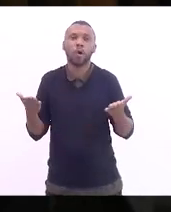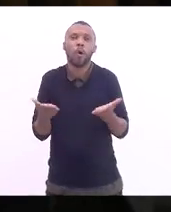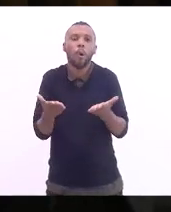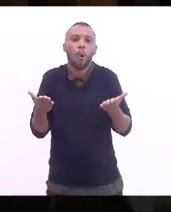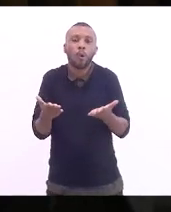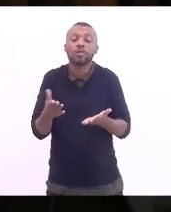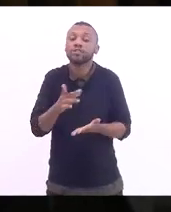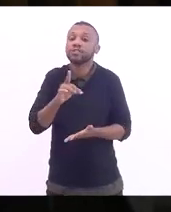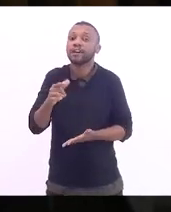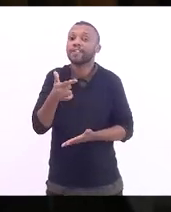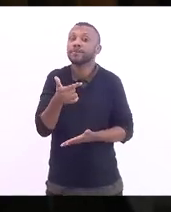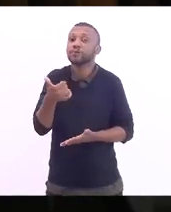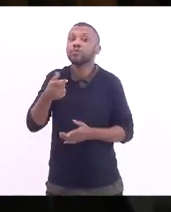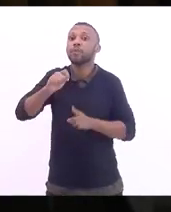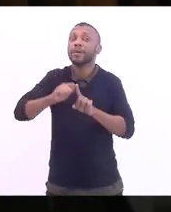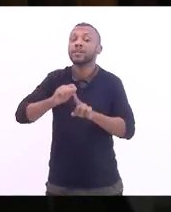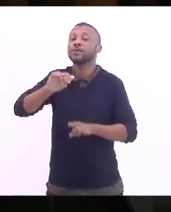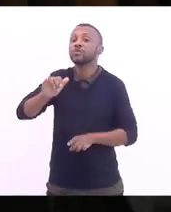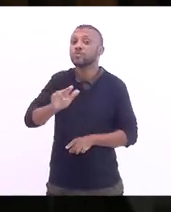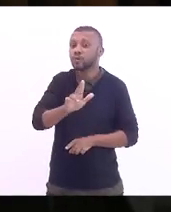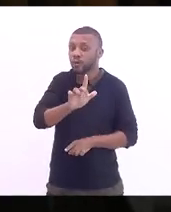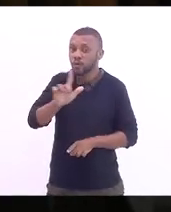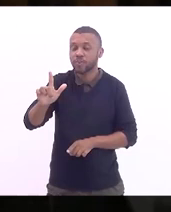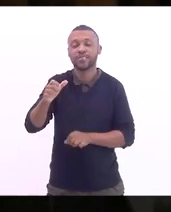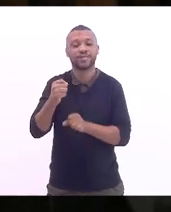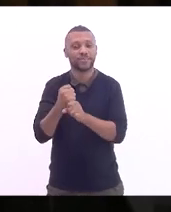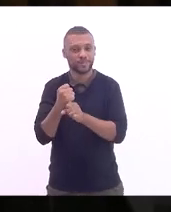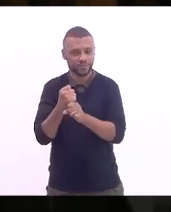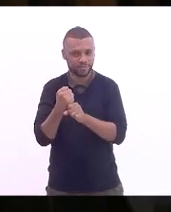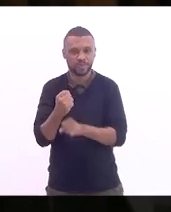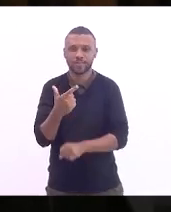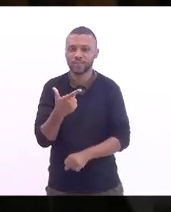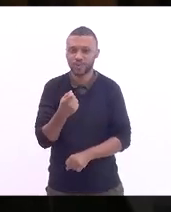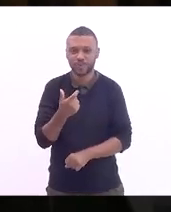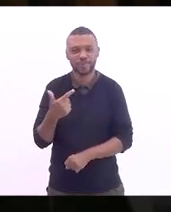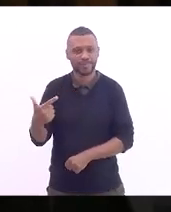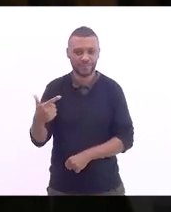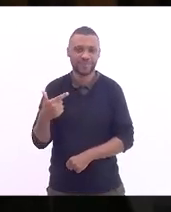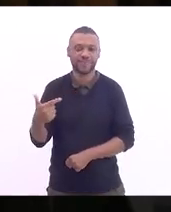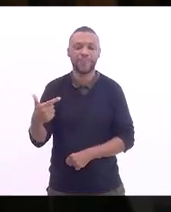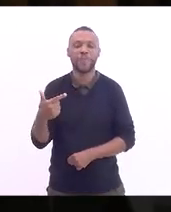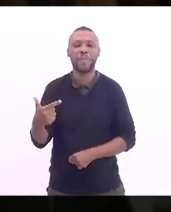21 de jullho de 2022